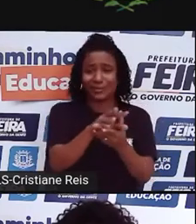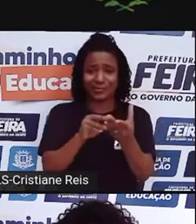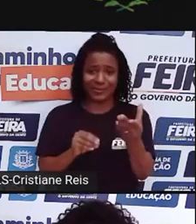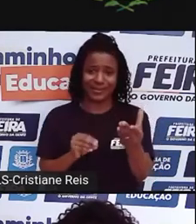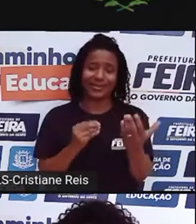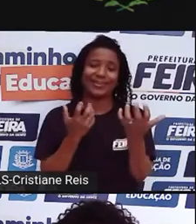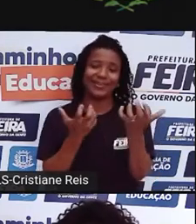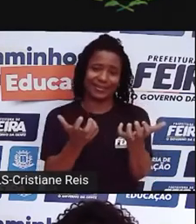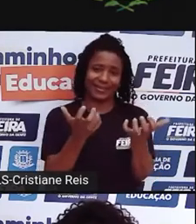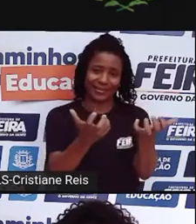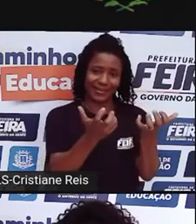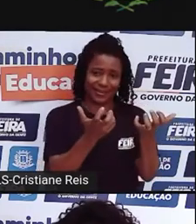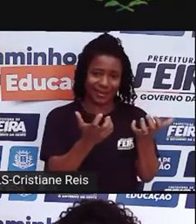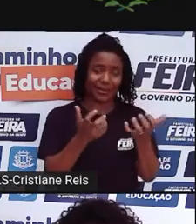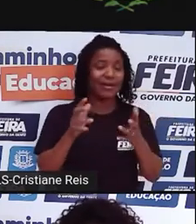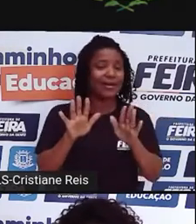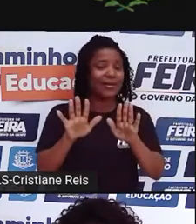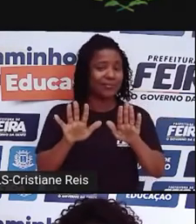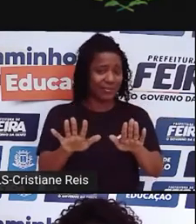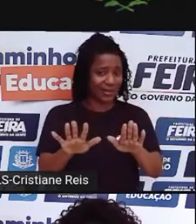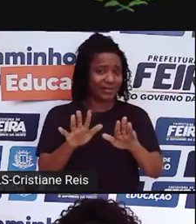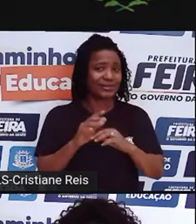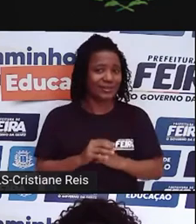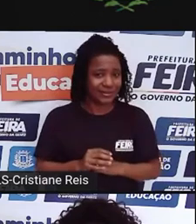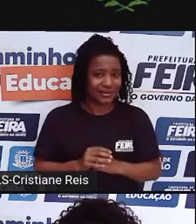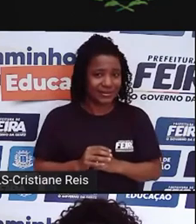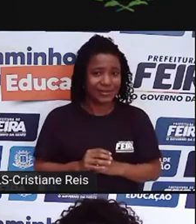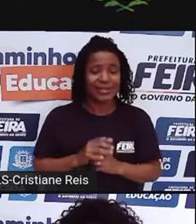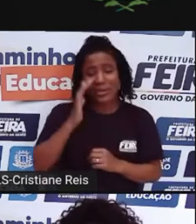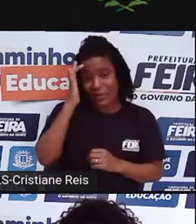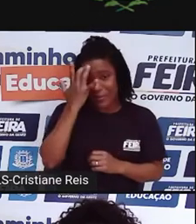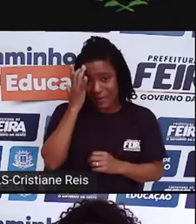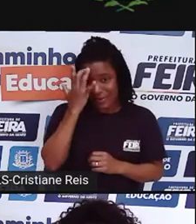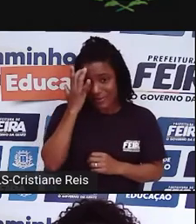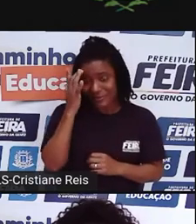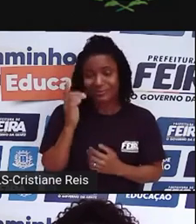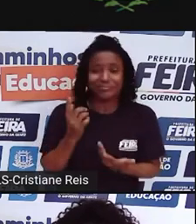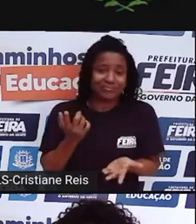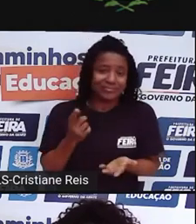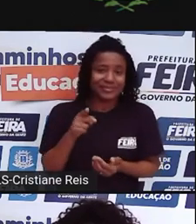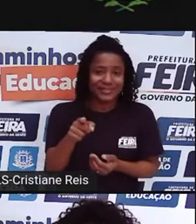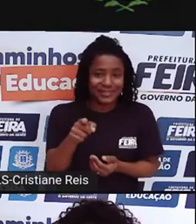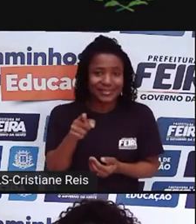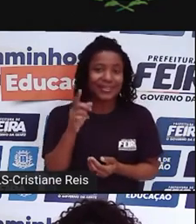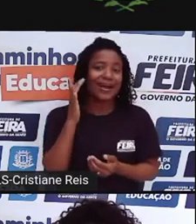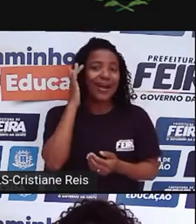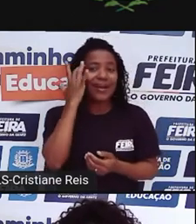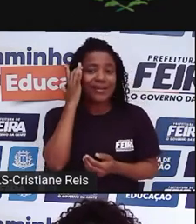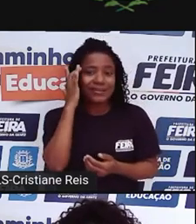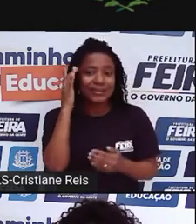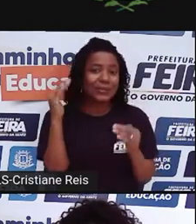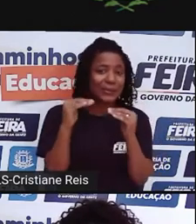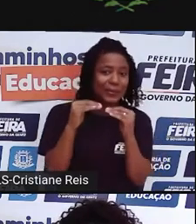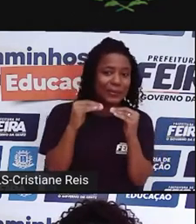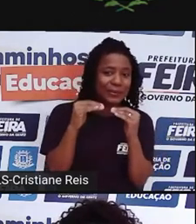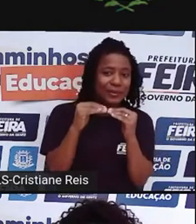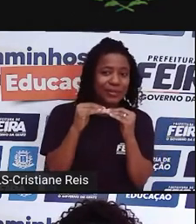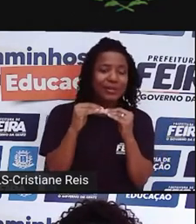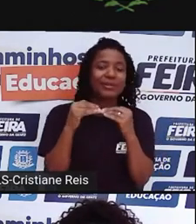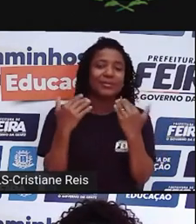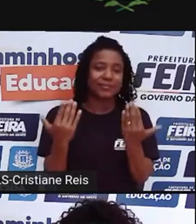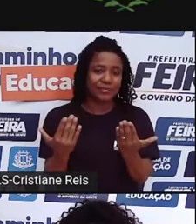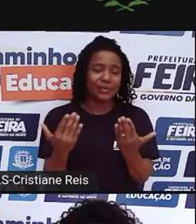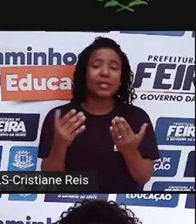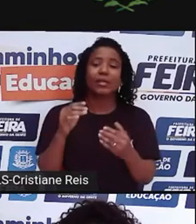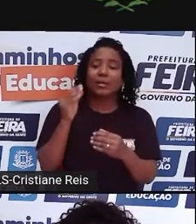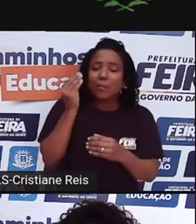beleza. Mas eu acho, não sei se você concorda comigo, que esse padrão ele tem começado a mudar